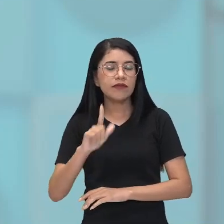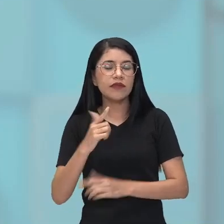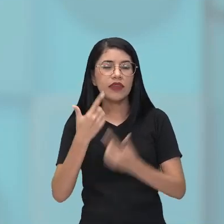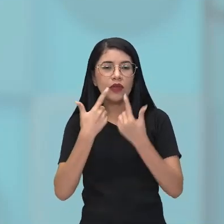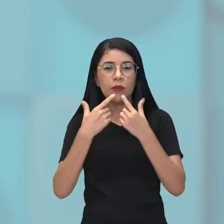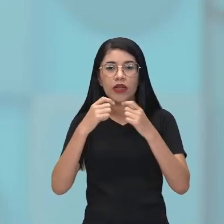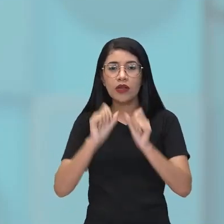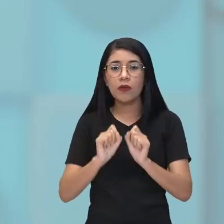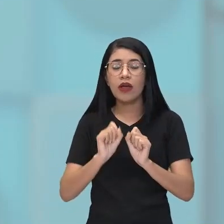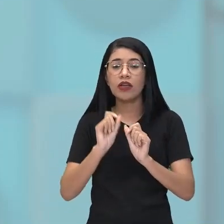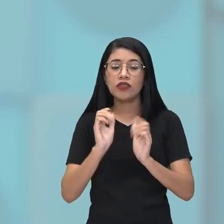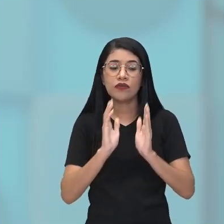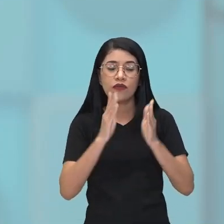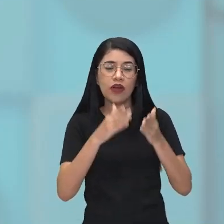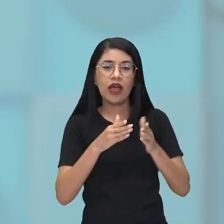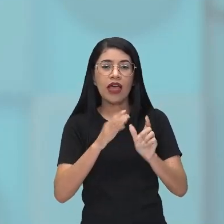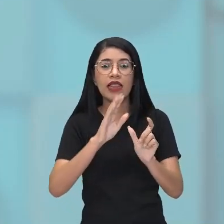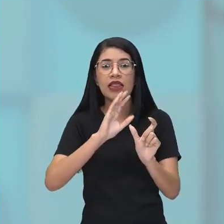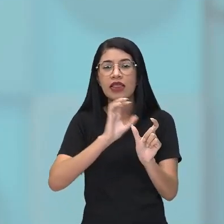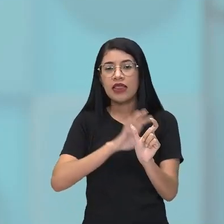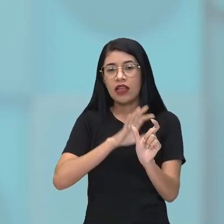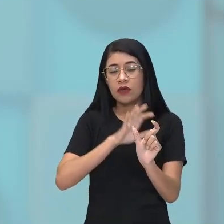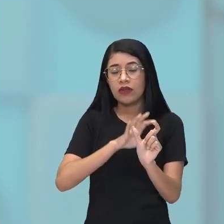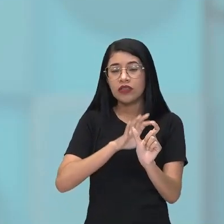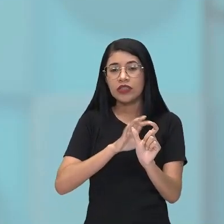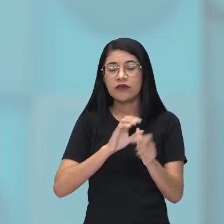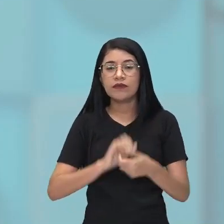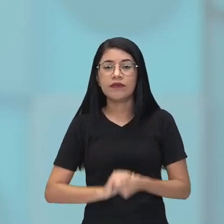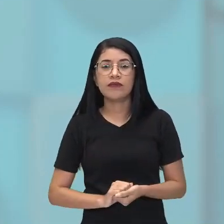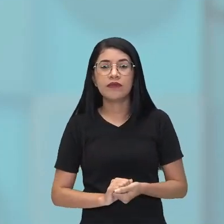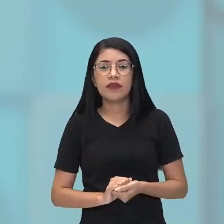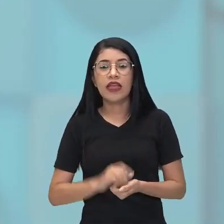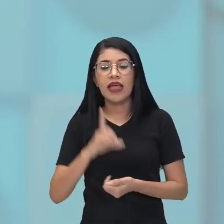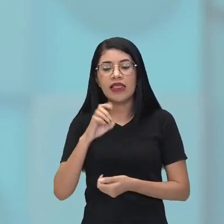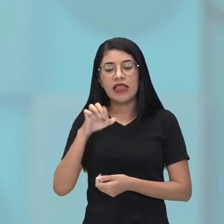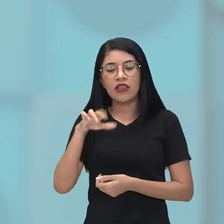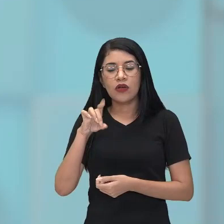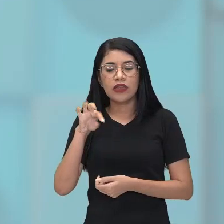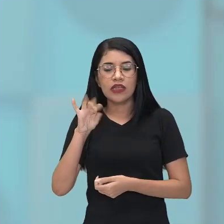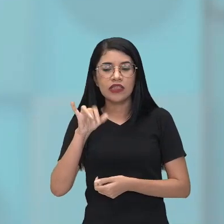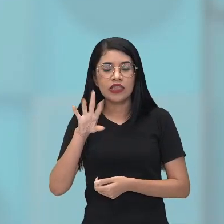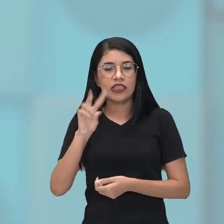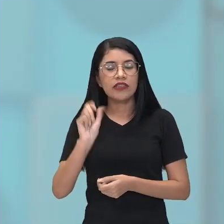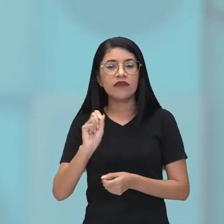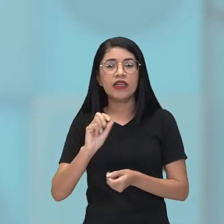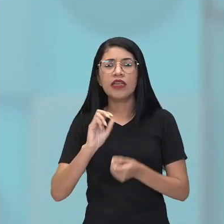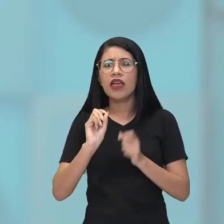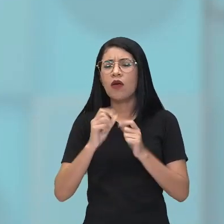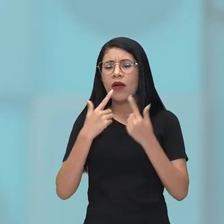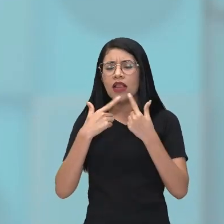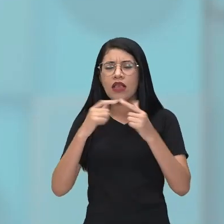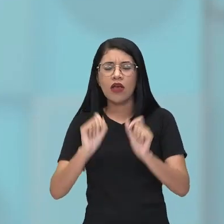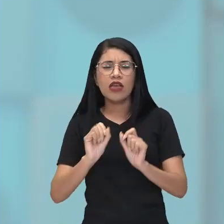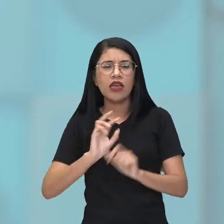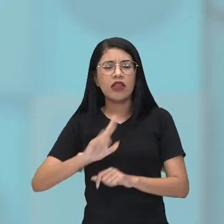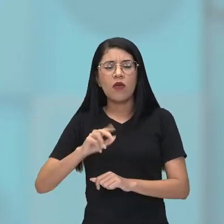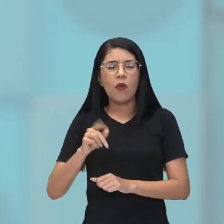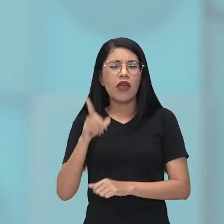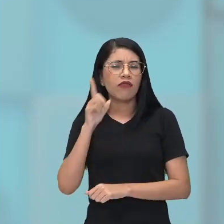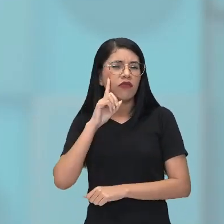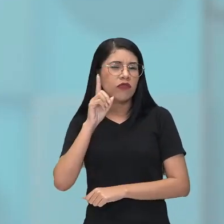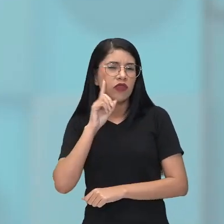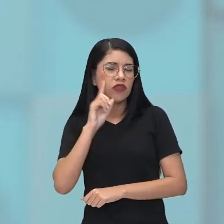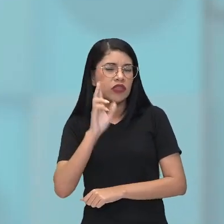nós chamamos de linguagem denotativa, ou seja, a denotação. Essa linguagem que é aquela que não é a do cotidiano,